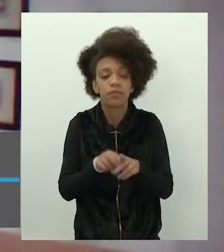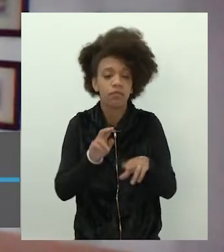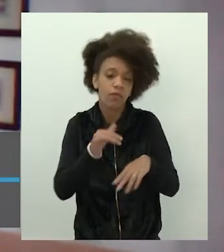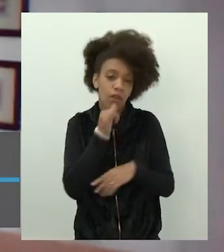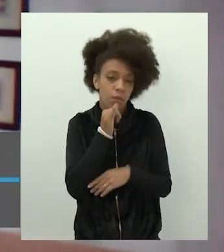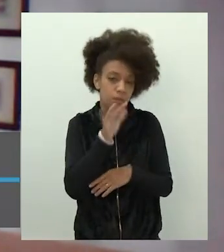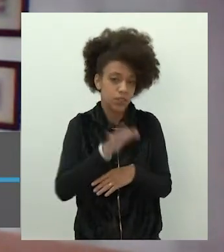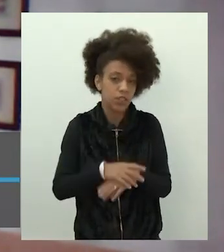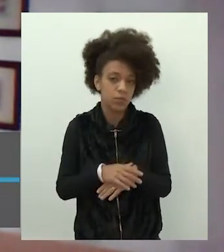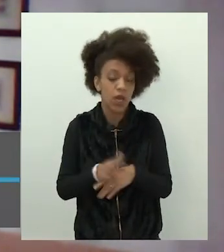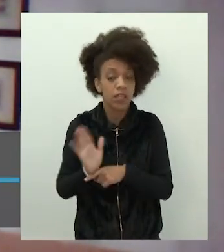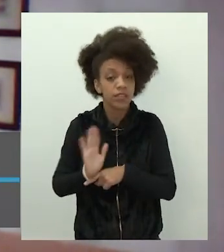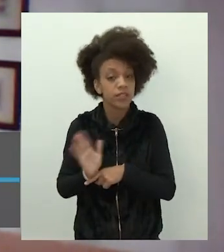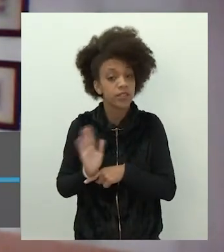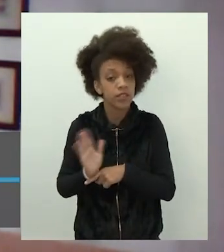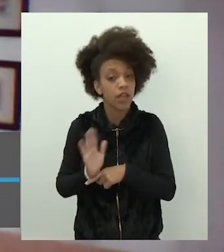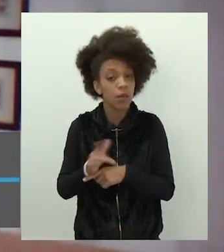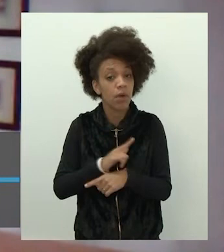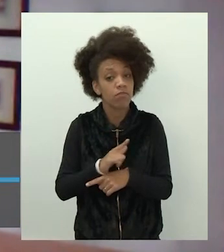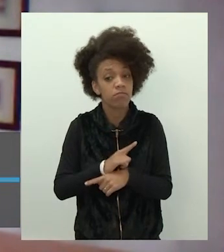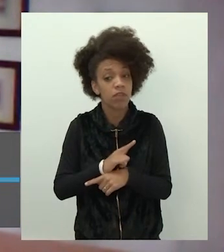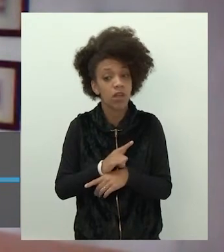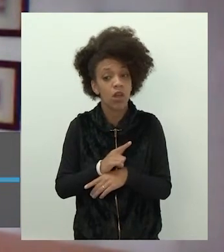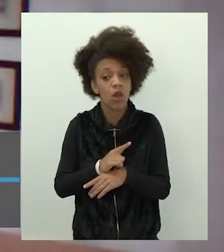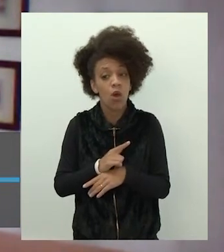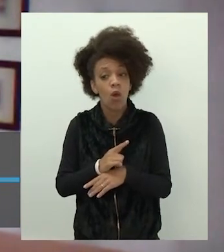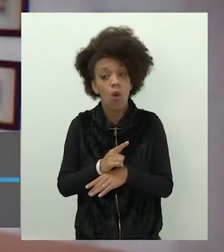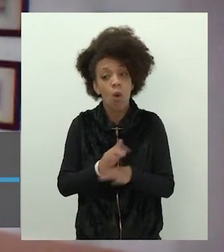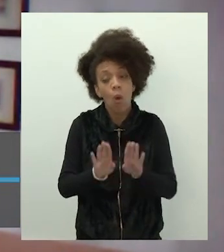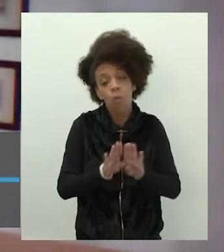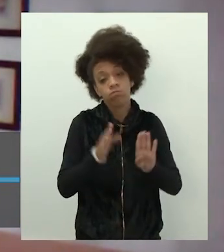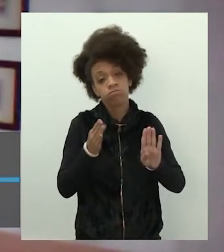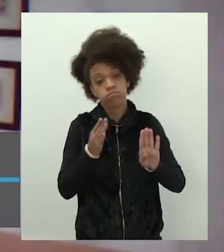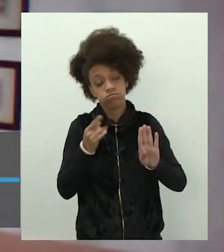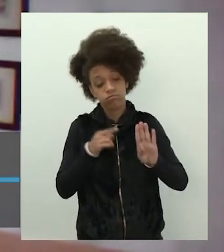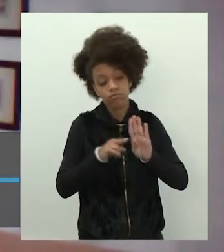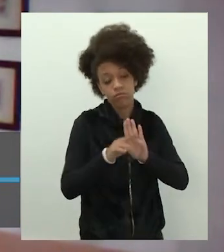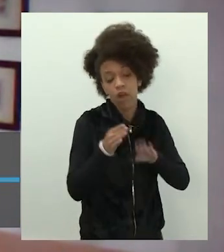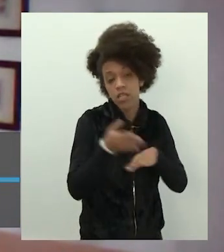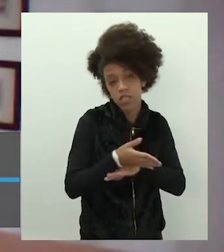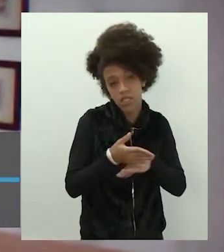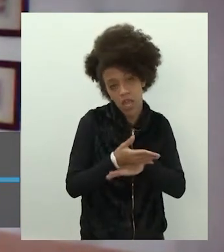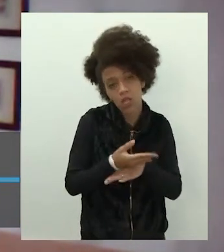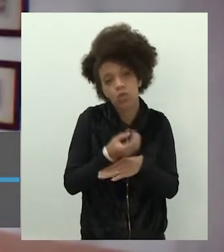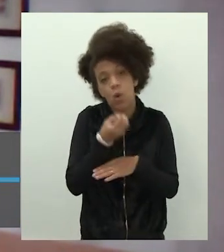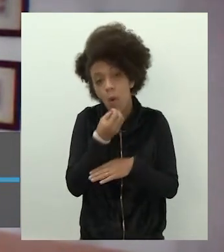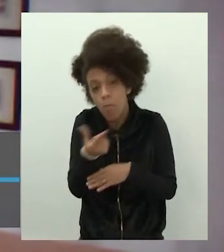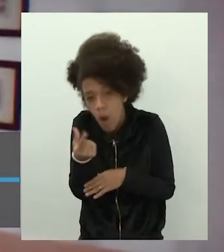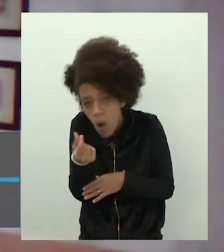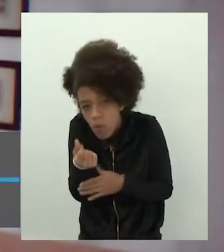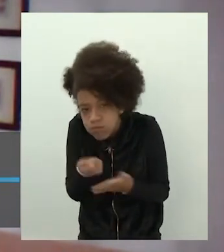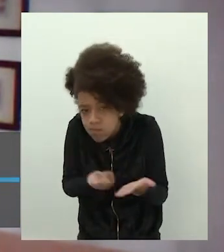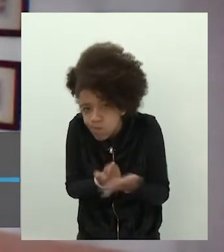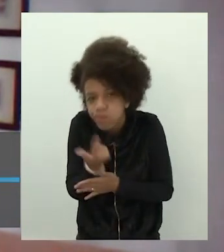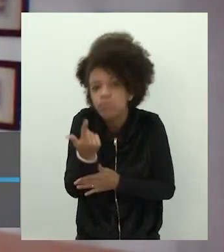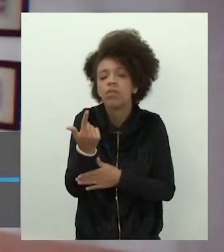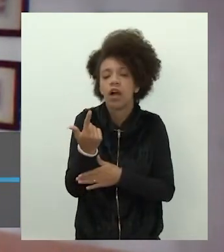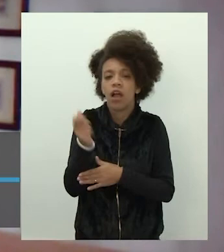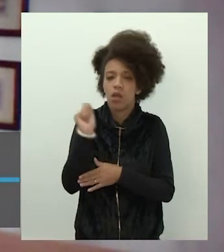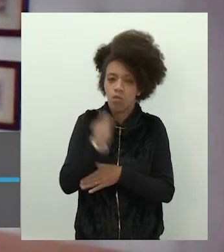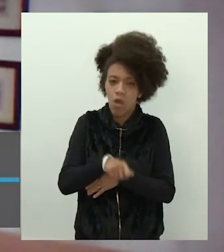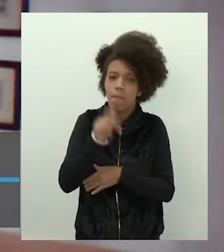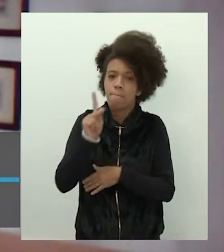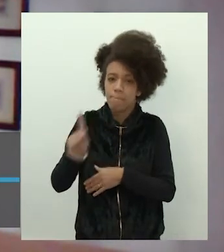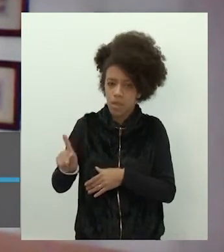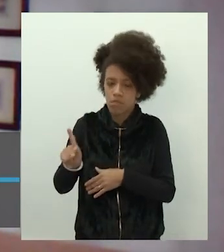exemplo, o cinema ter uma entrada num preço adequado que eu possa pagar com a minha aposentadoria. Ou